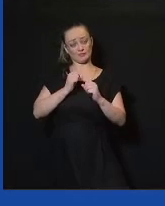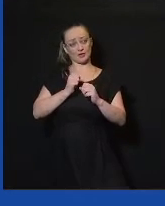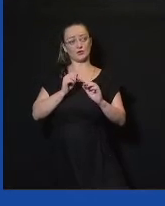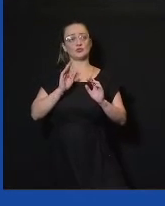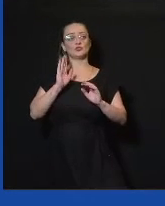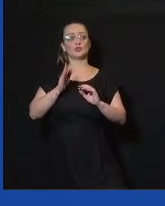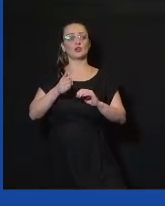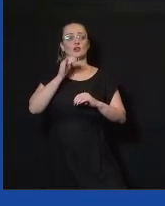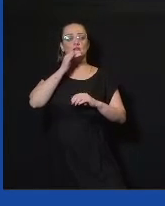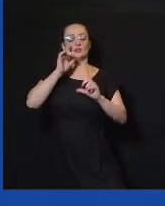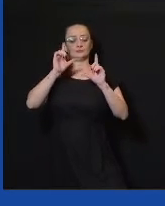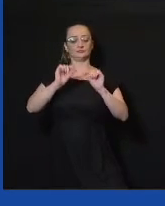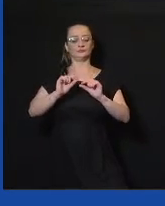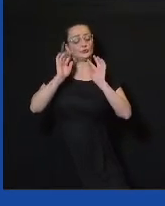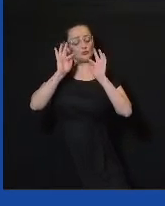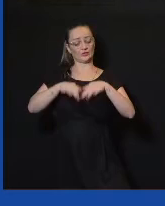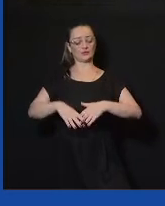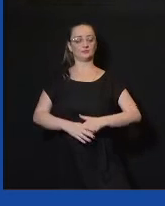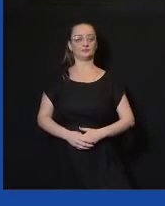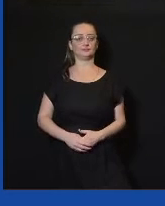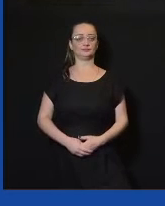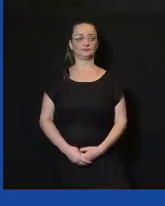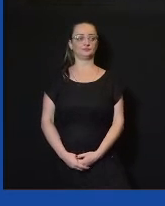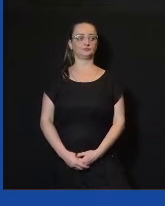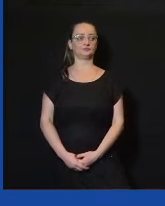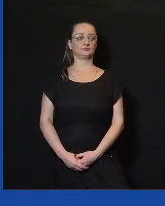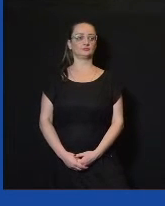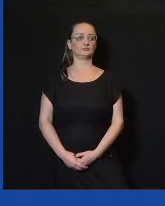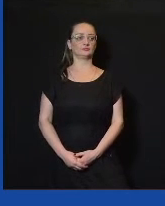de encerramento.